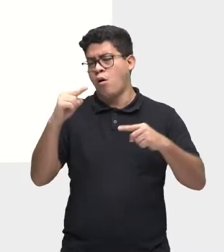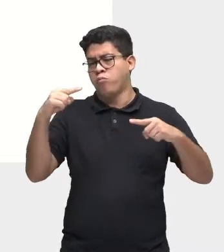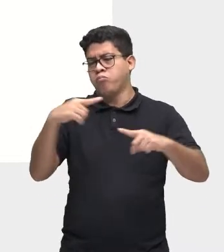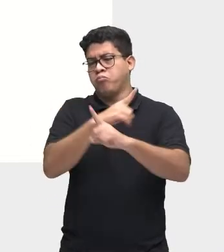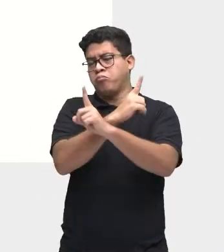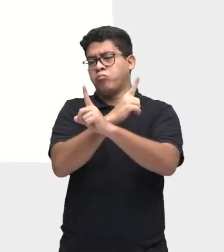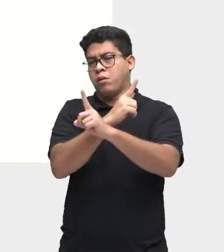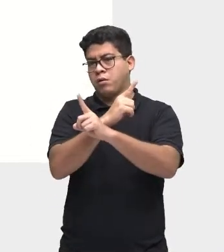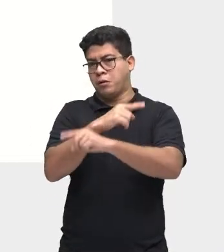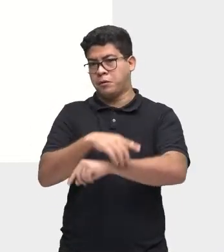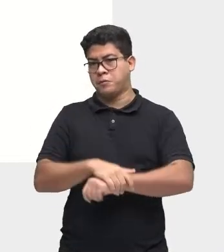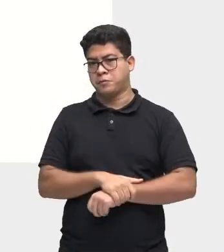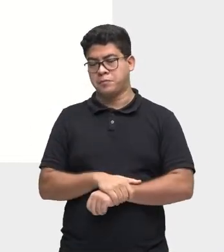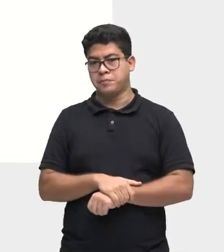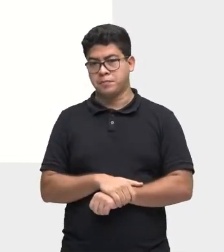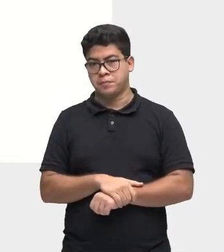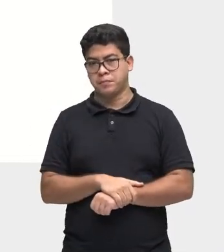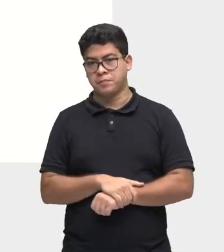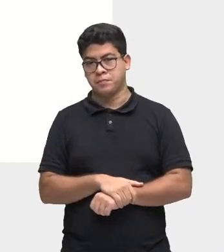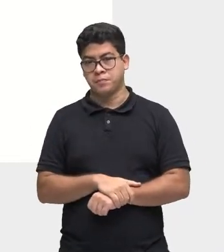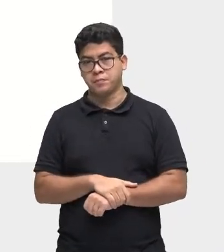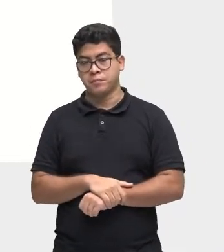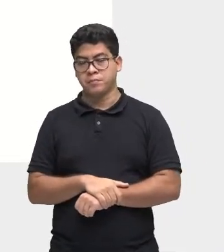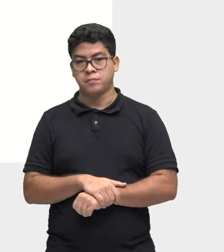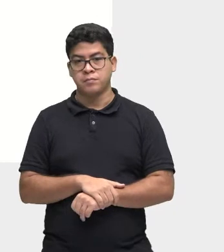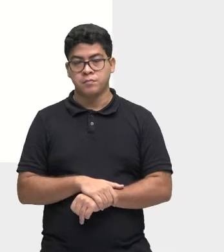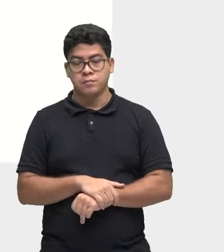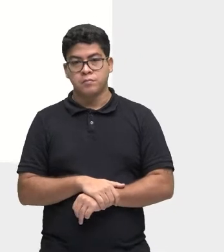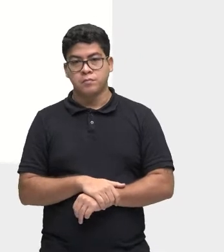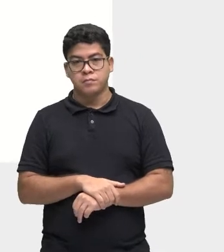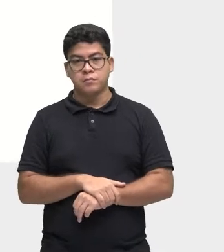cálculo. Então, a gente vai ter